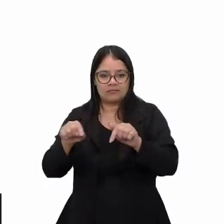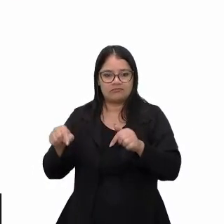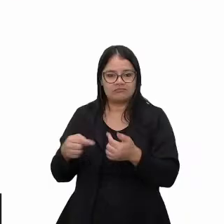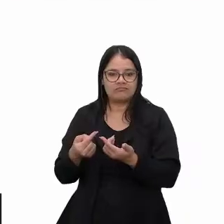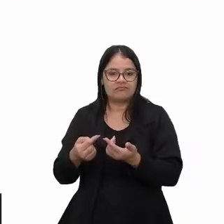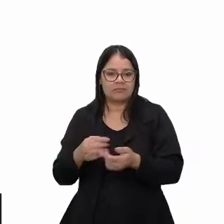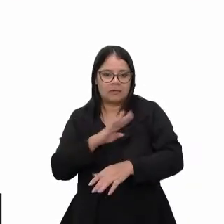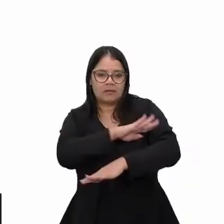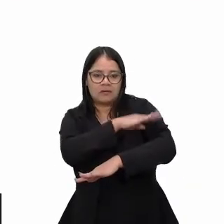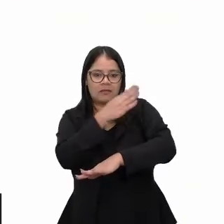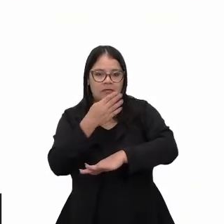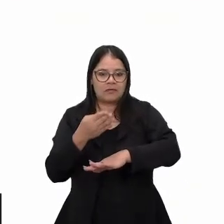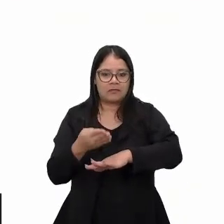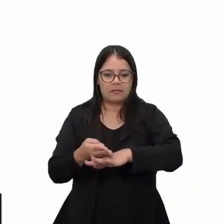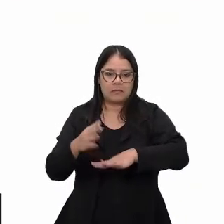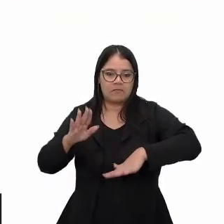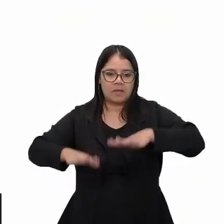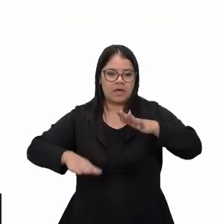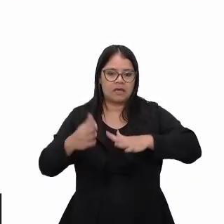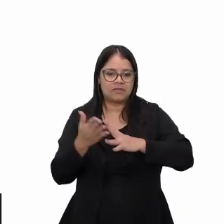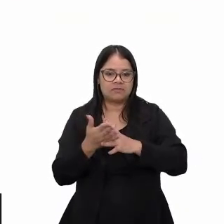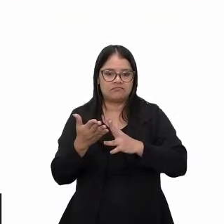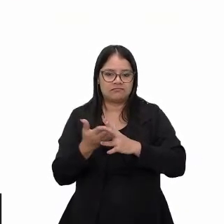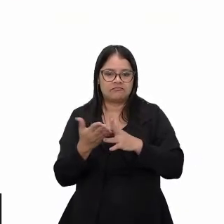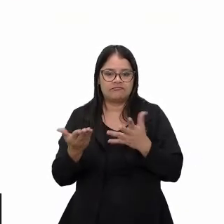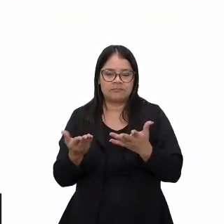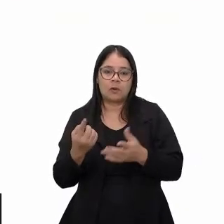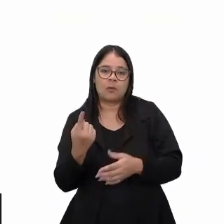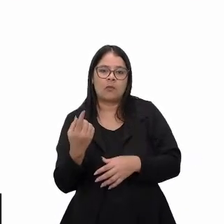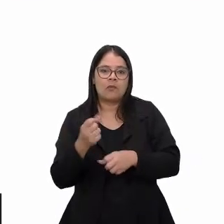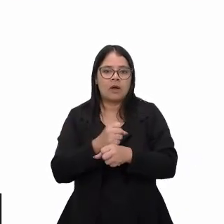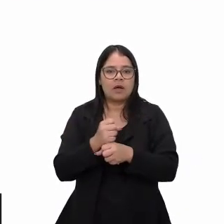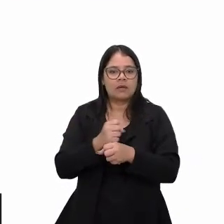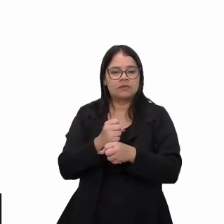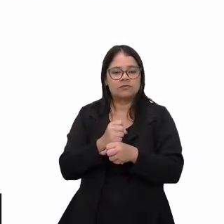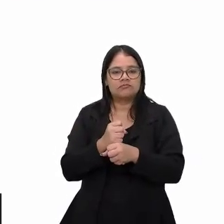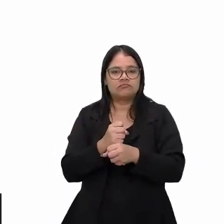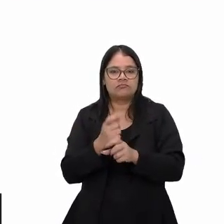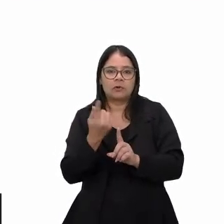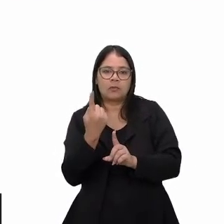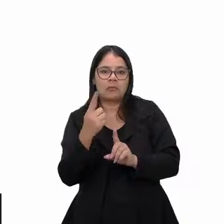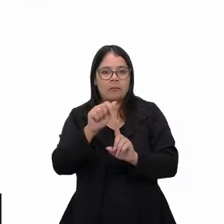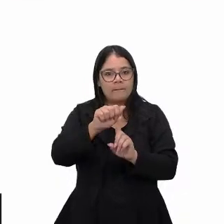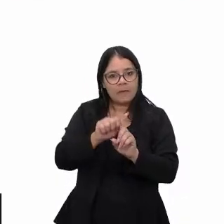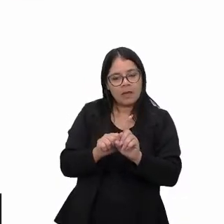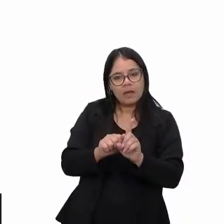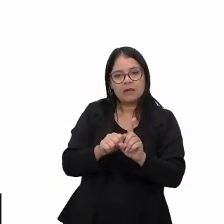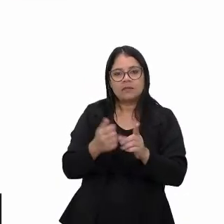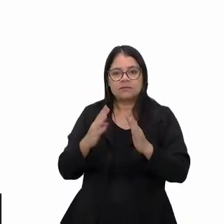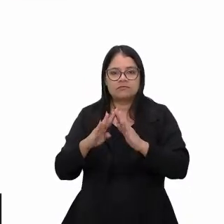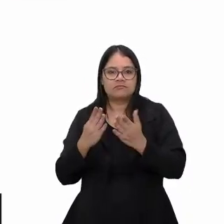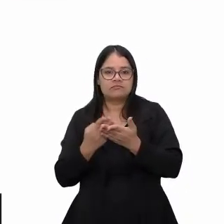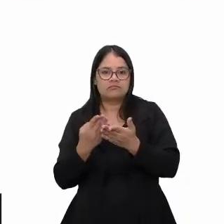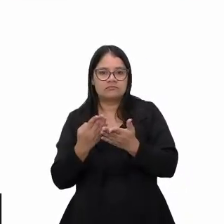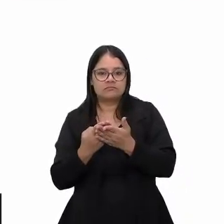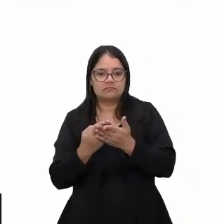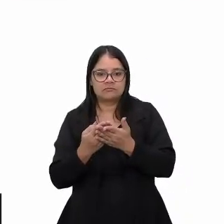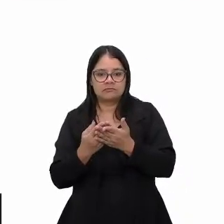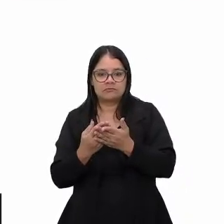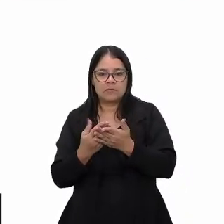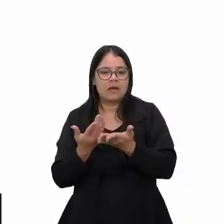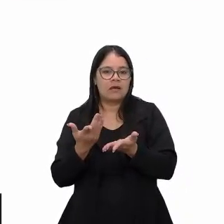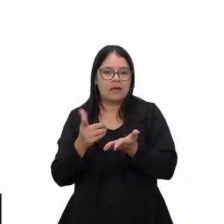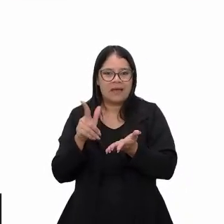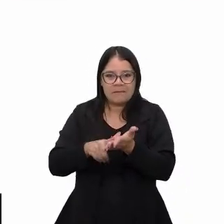escola, eles chegaram que, no caso, em um ano, em um mês, uma escola descarta